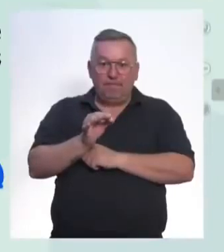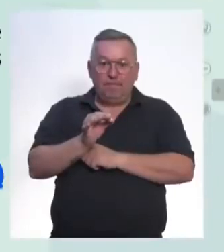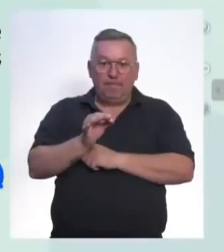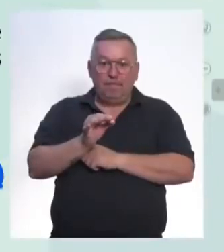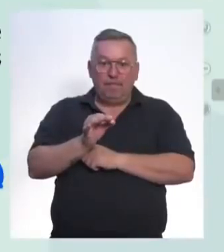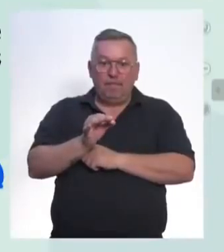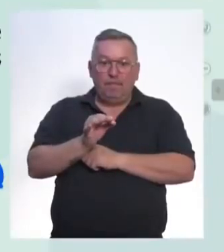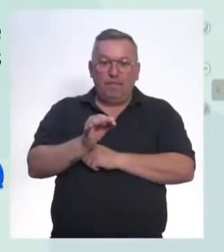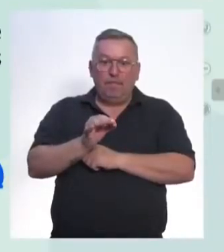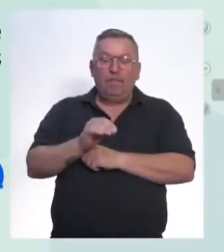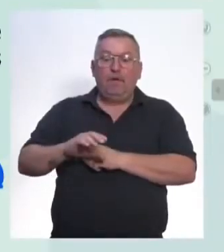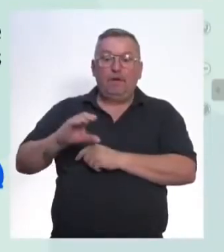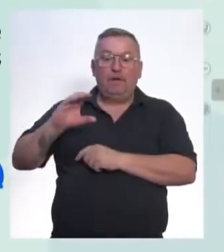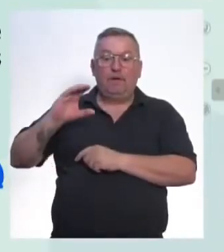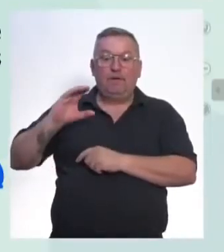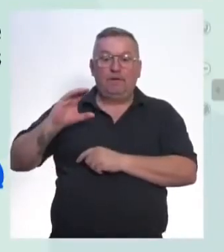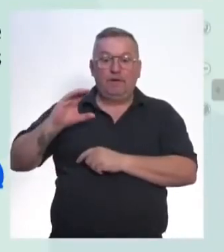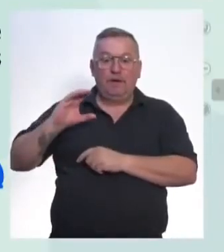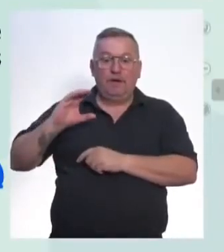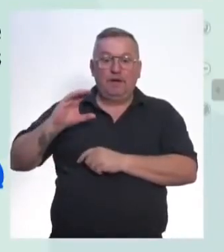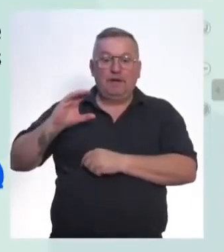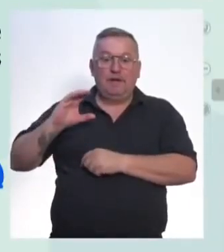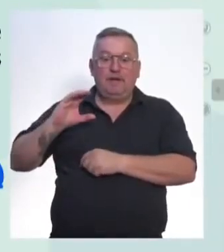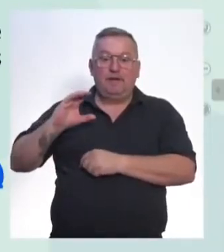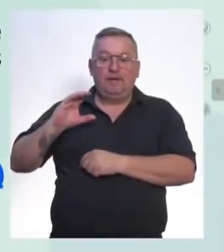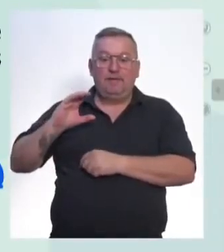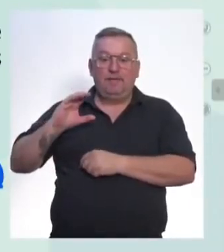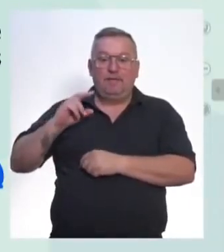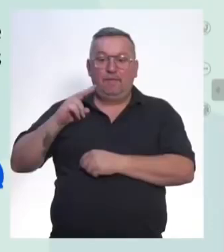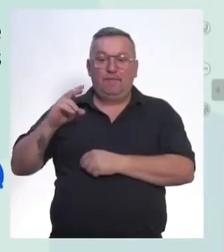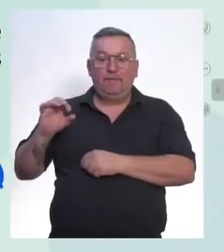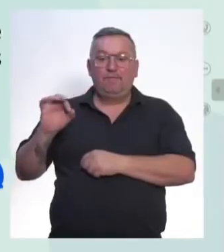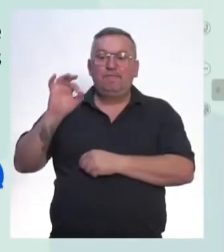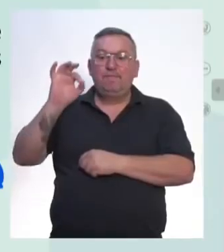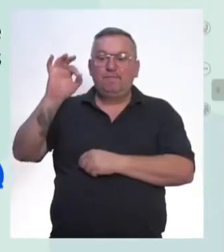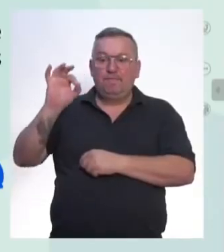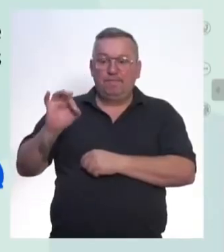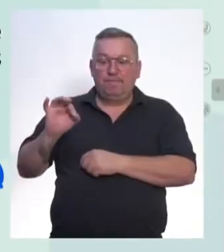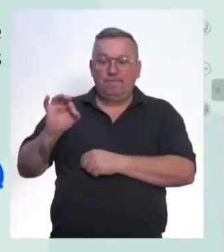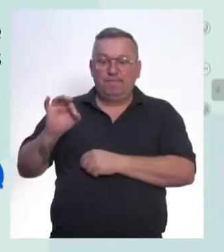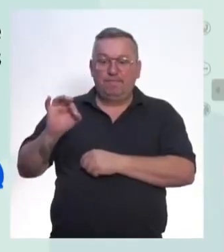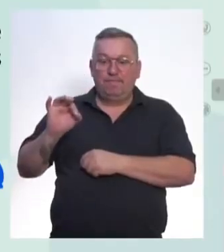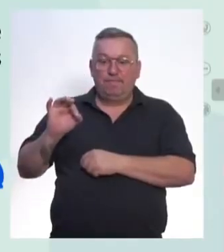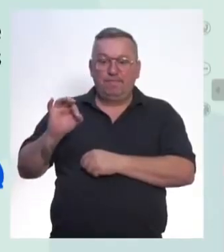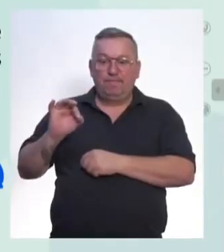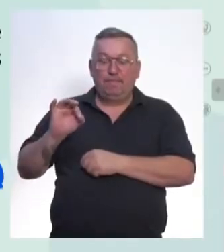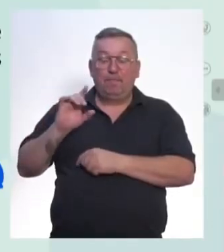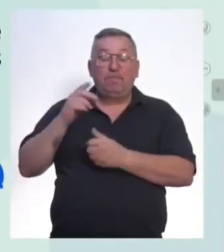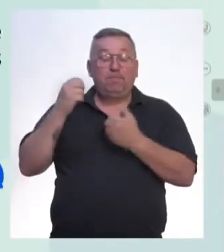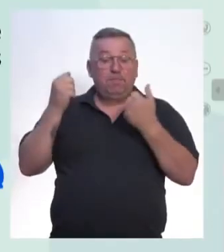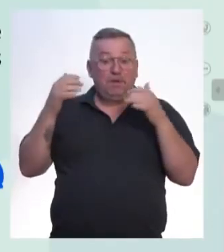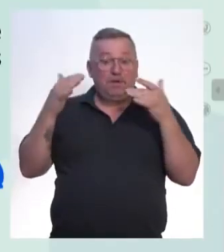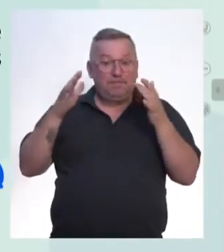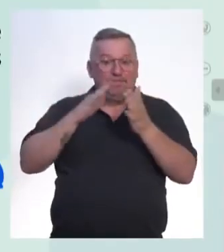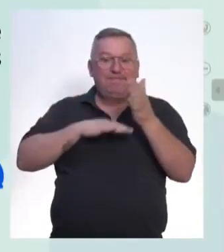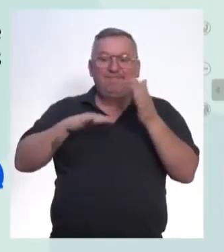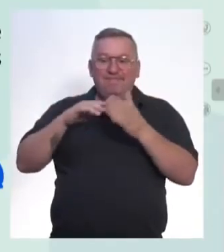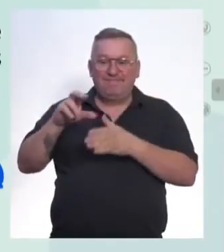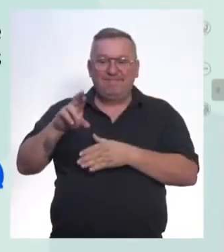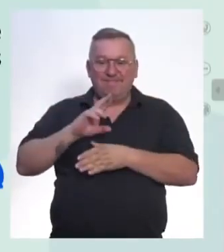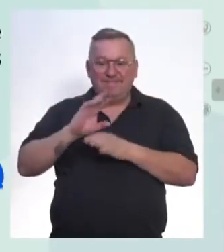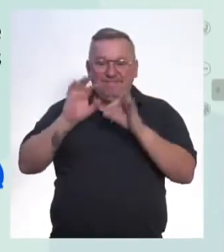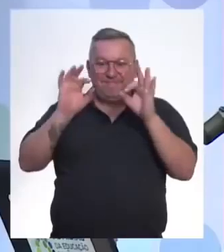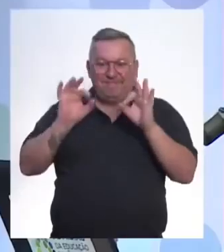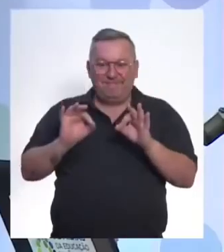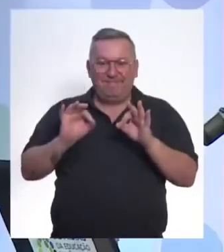correta aí pra gente é a alternativa C, 20% de juros. Parabéns a todos que mandaram as